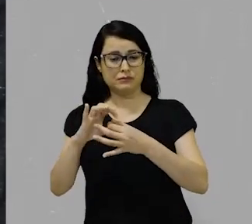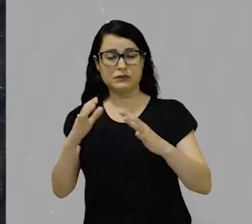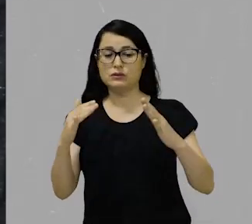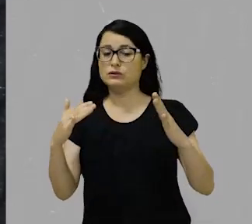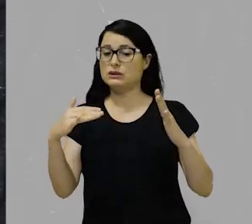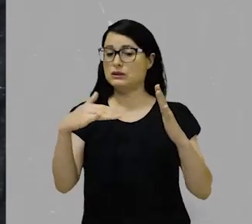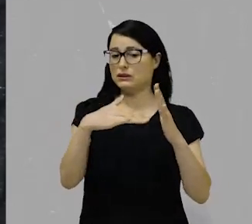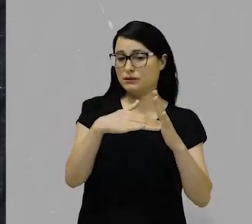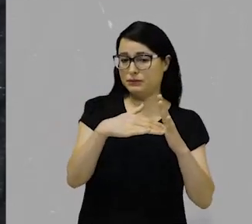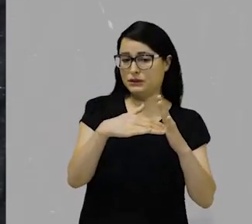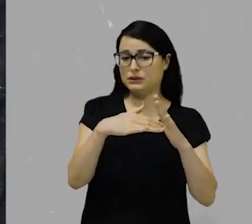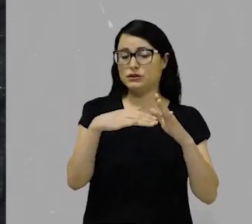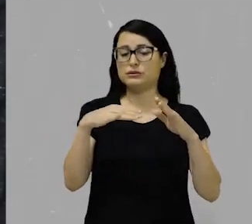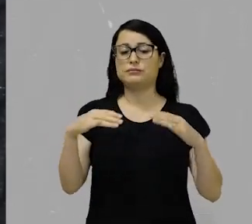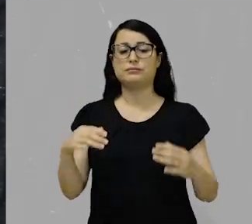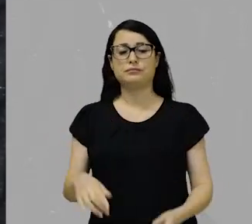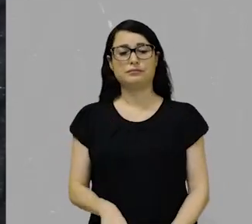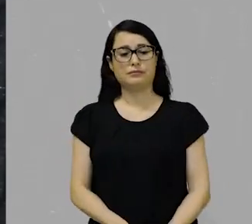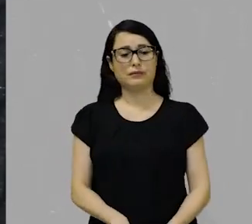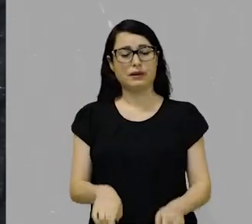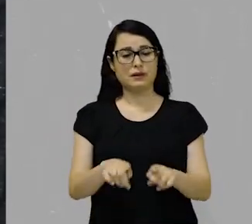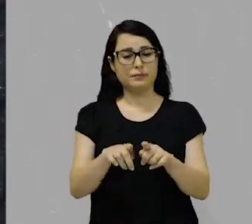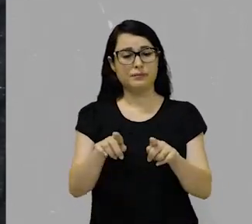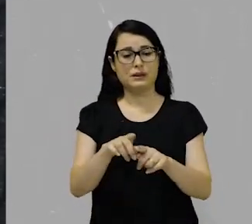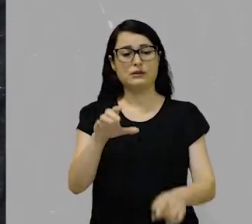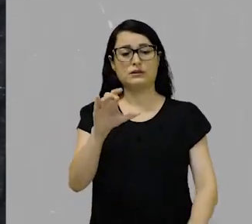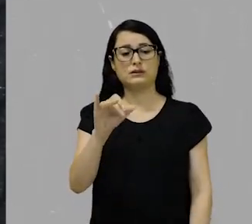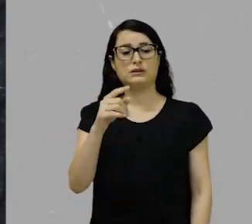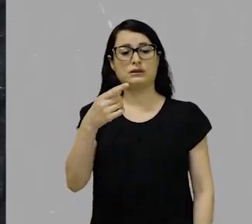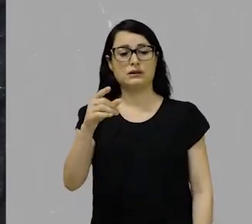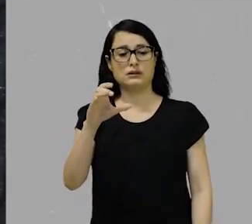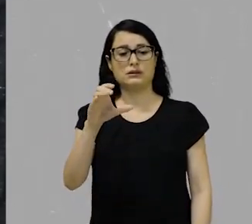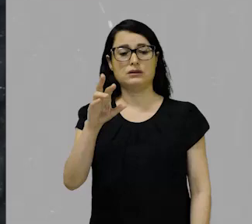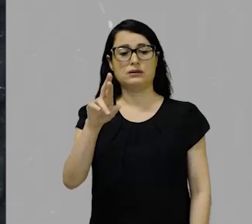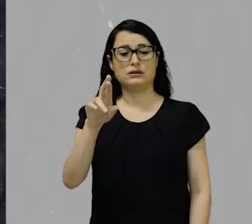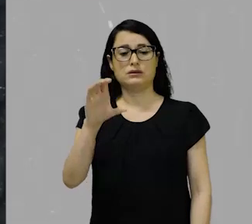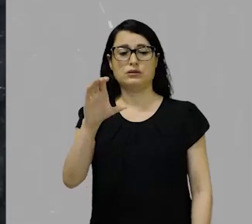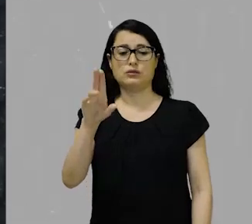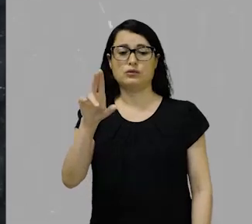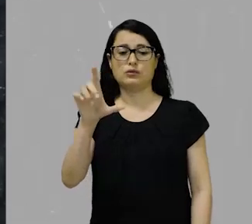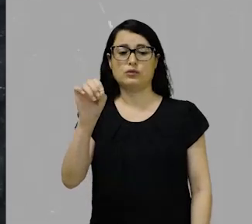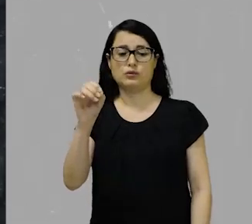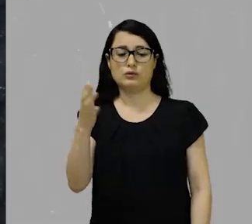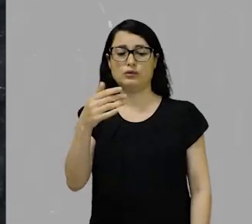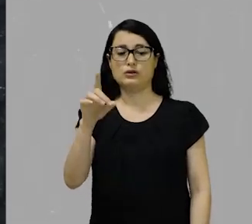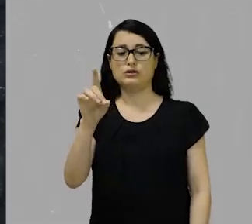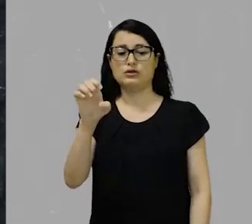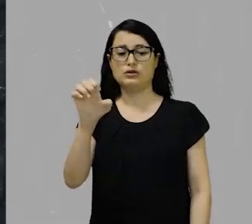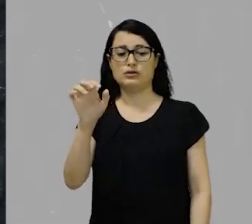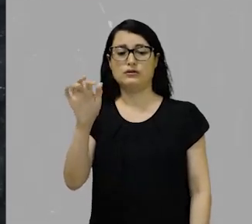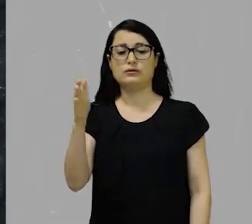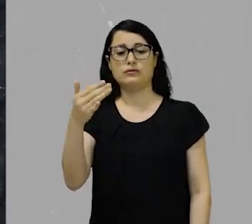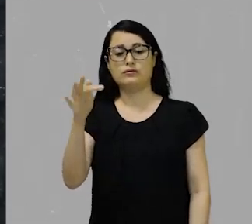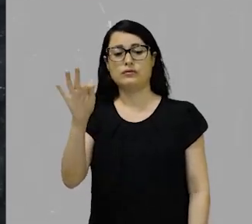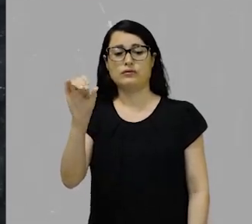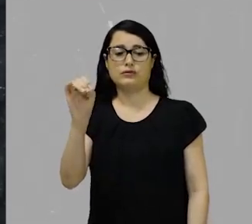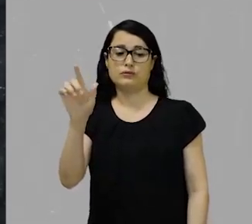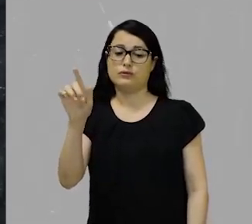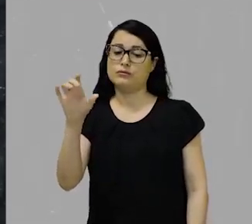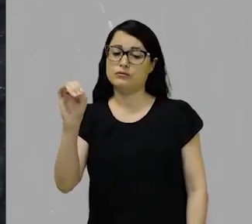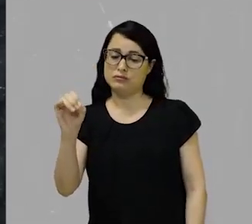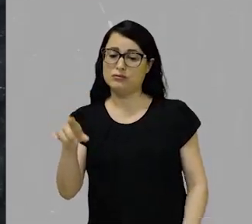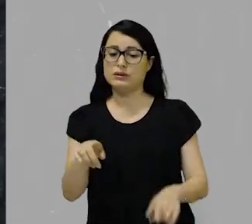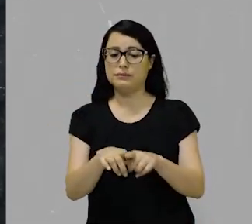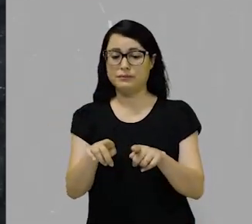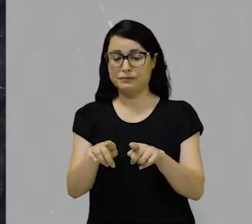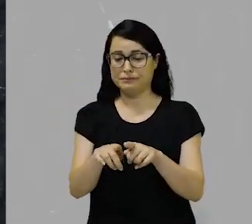sobre o círculo de fogo ou o anel de fogo do Pacífico, né? Eu acredito que vocês já conseguem